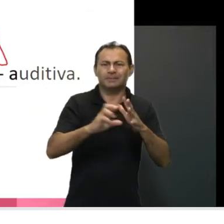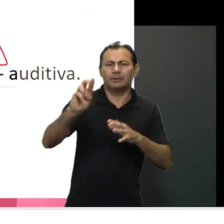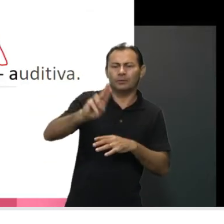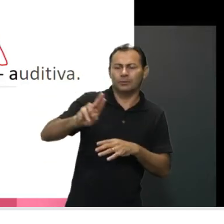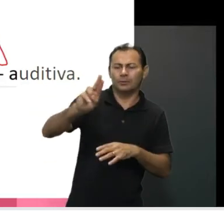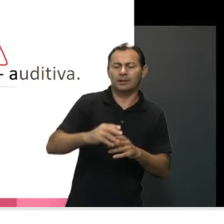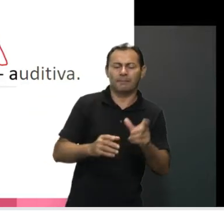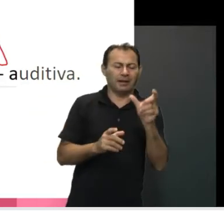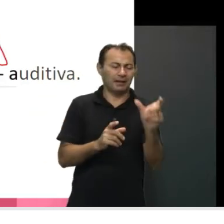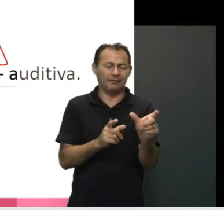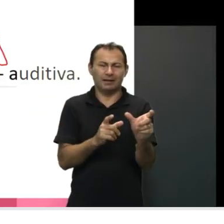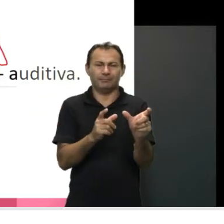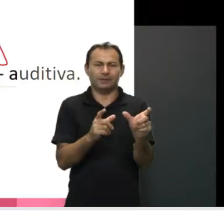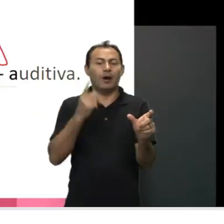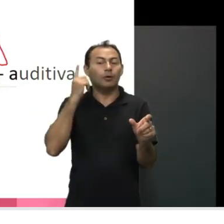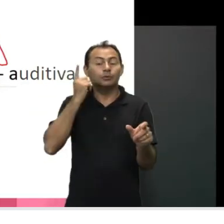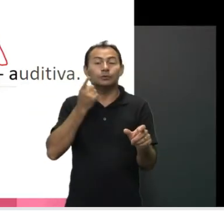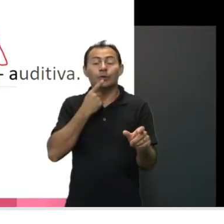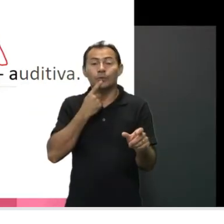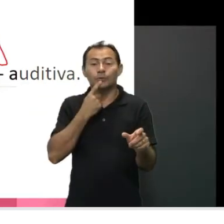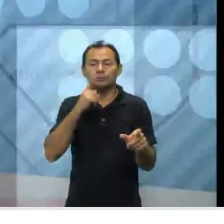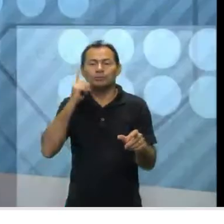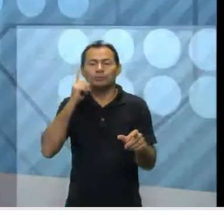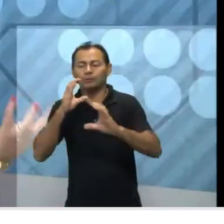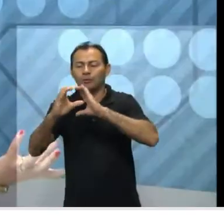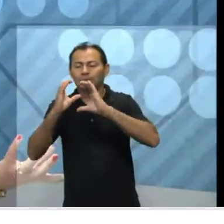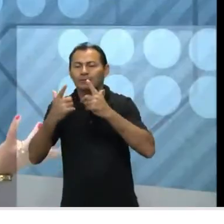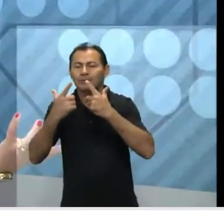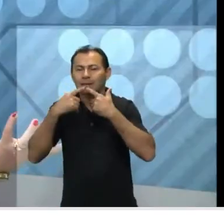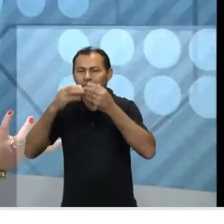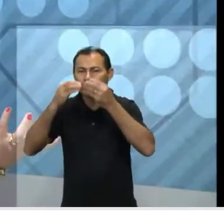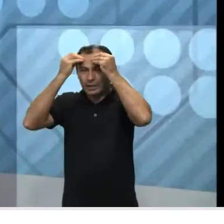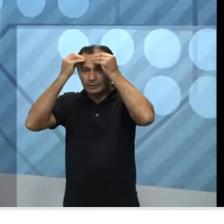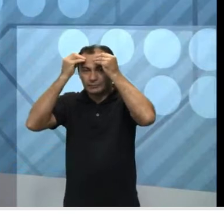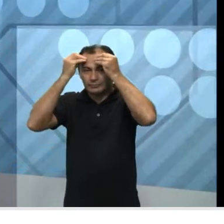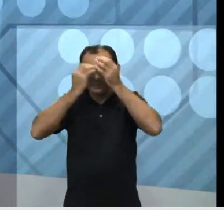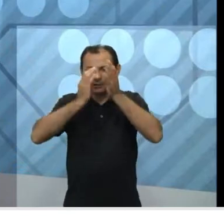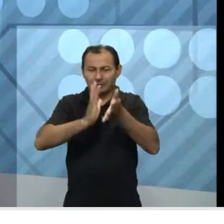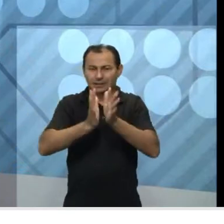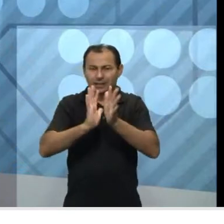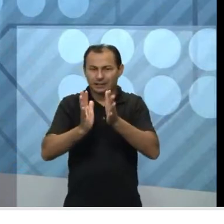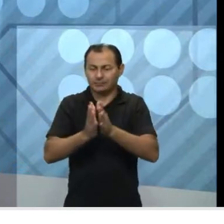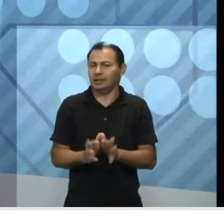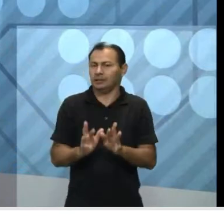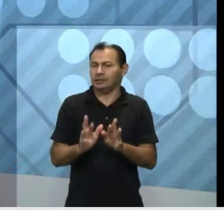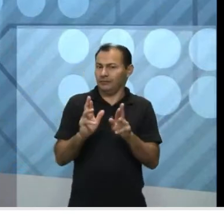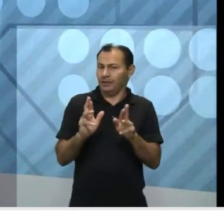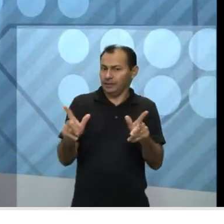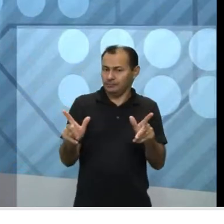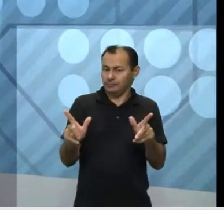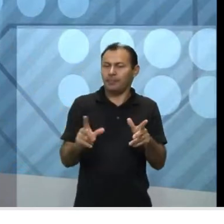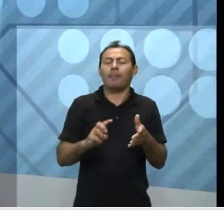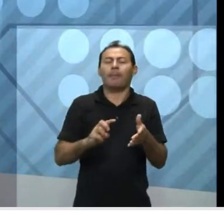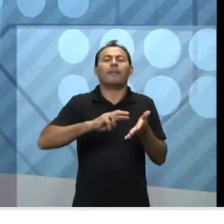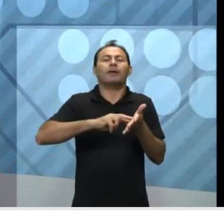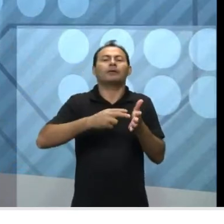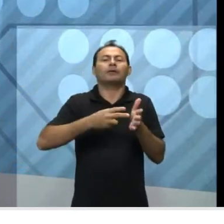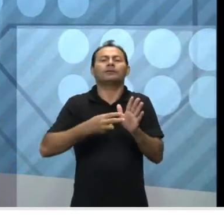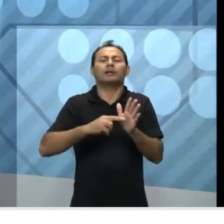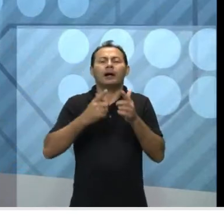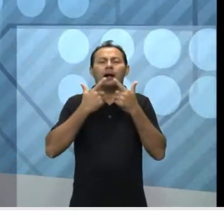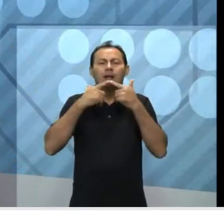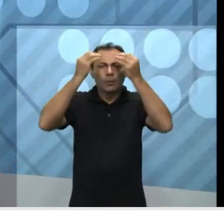surdos se comunicam através da linguagem de sinais. Não, são termos diferentes. O que significa linguagem? A linguagem ela pode